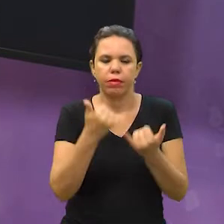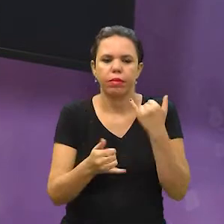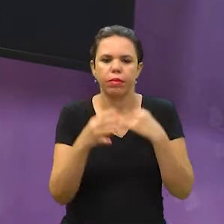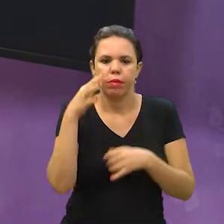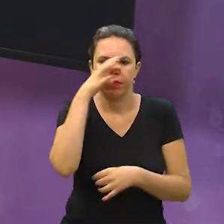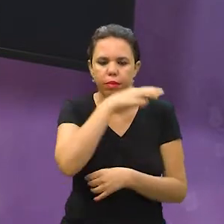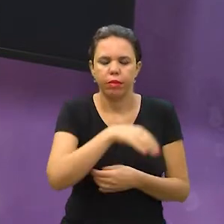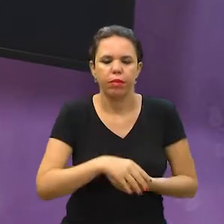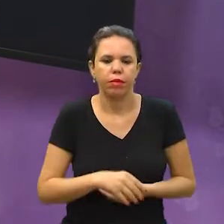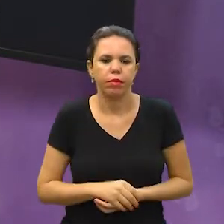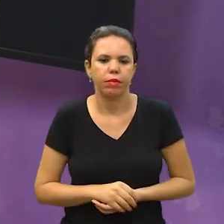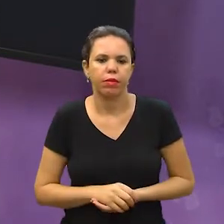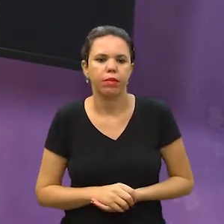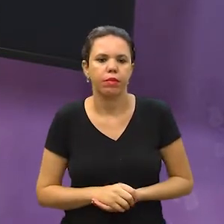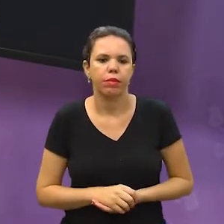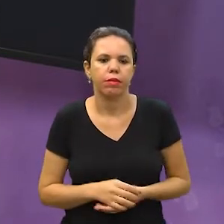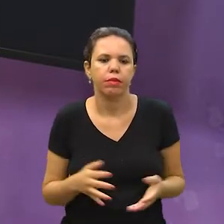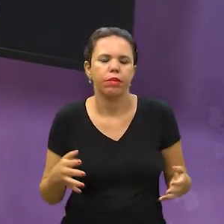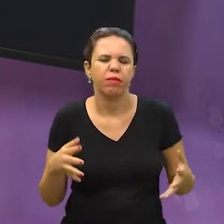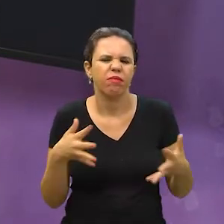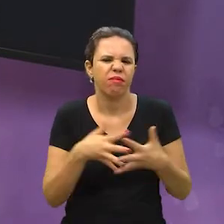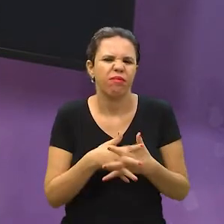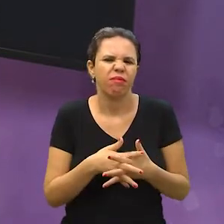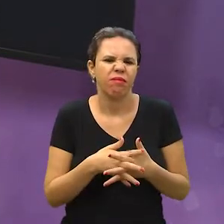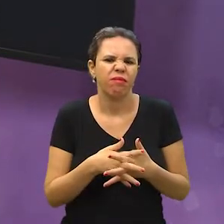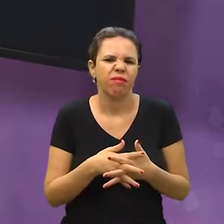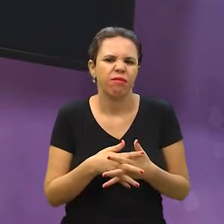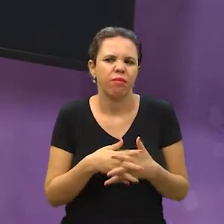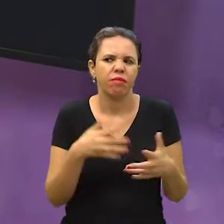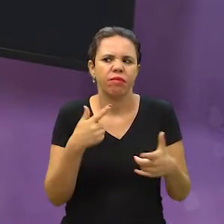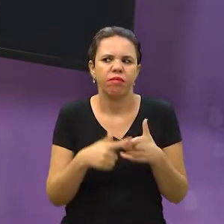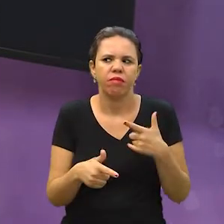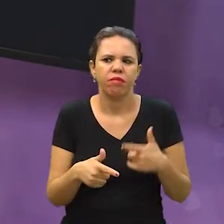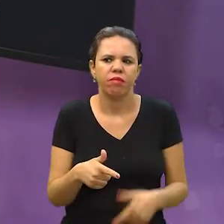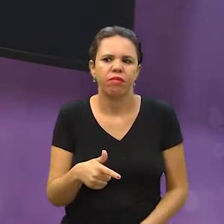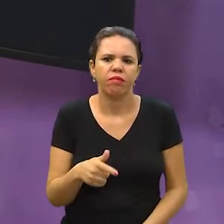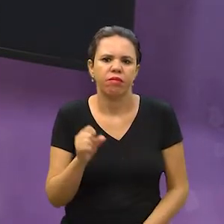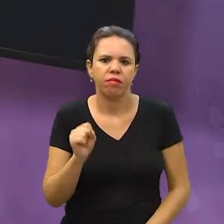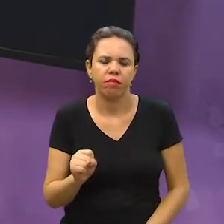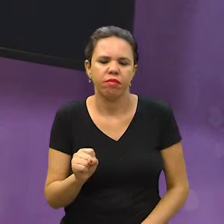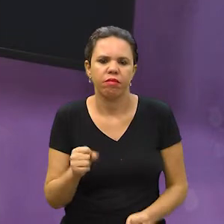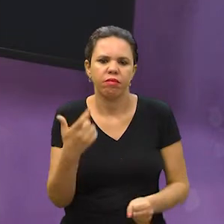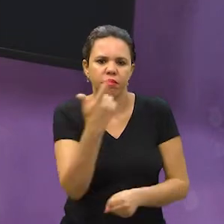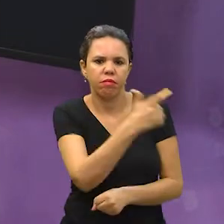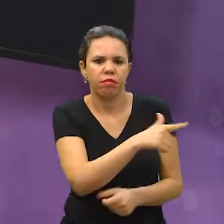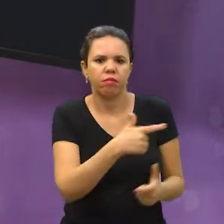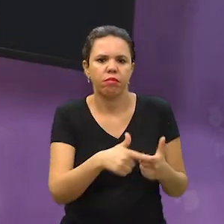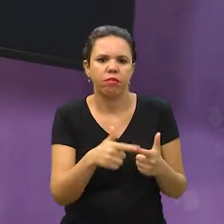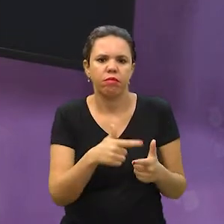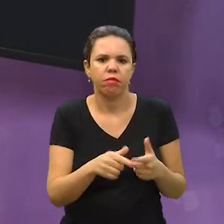birra, está sendo mal criada, confunde. Esse transtorno pode ser confundido com outros transtornos ou até com